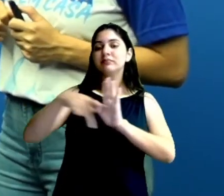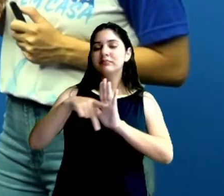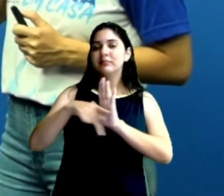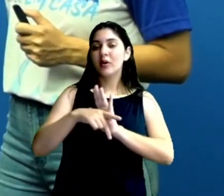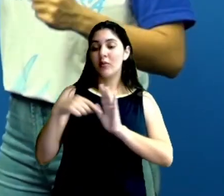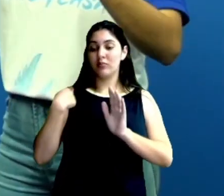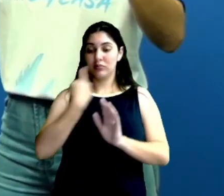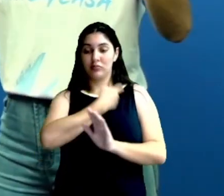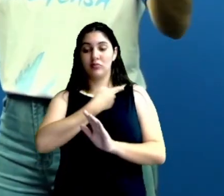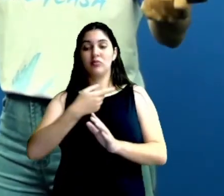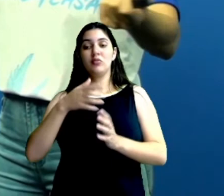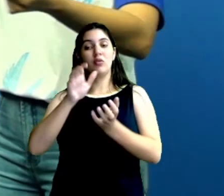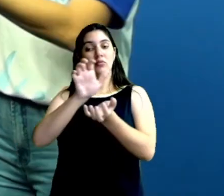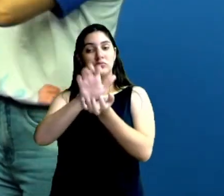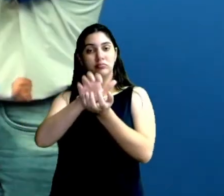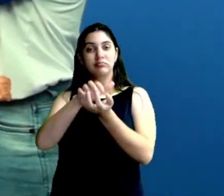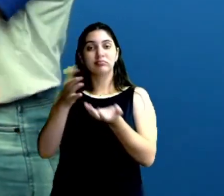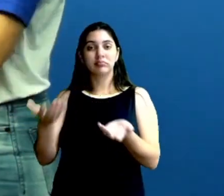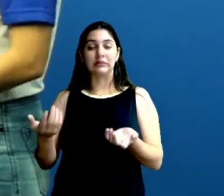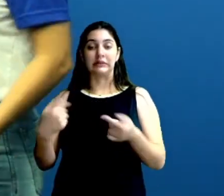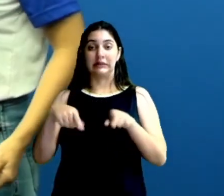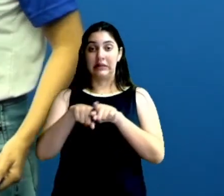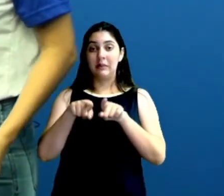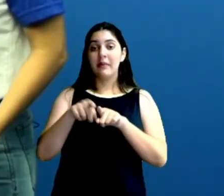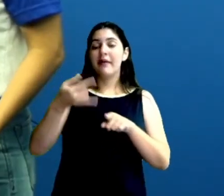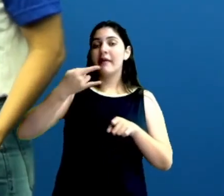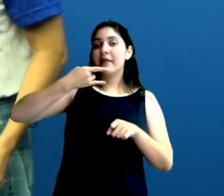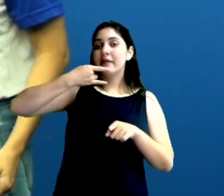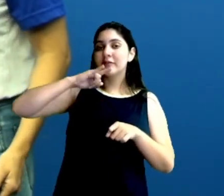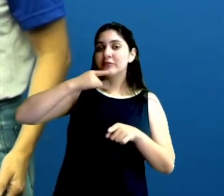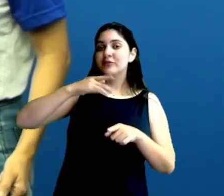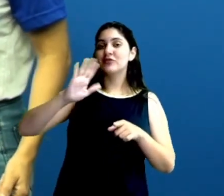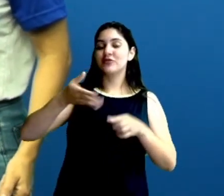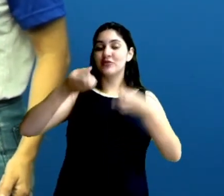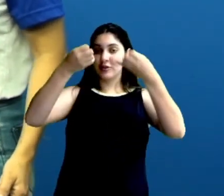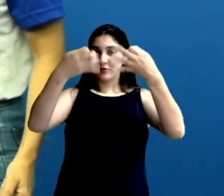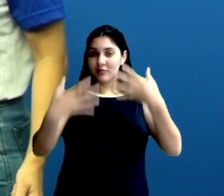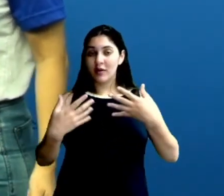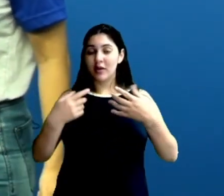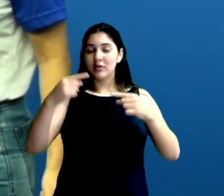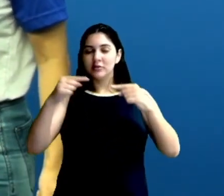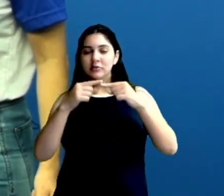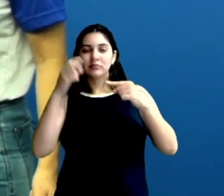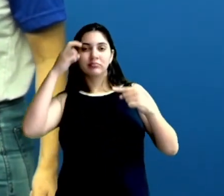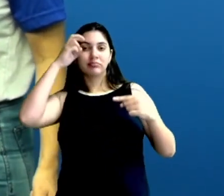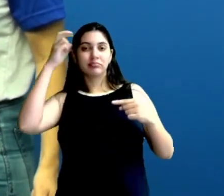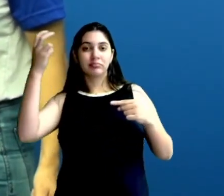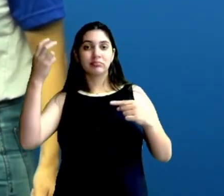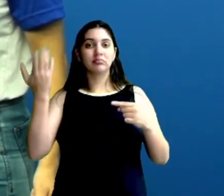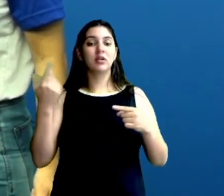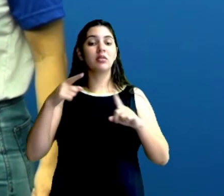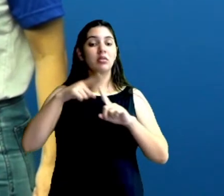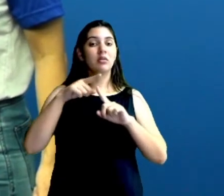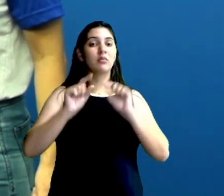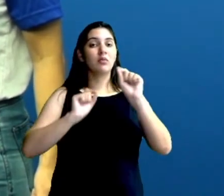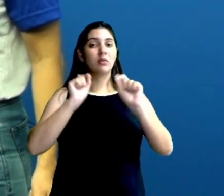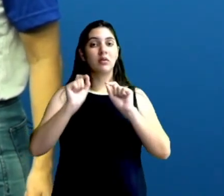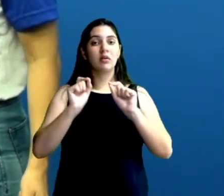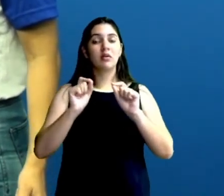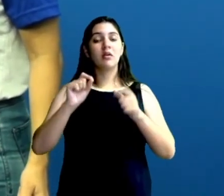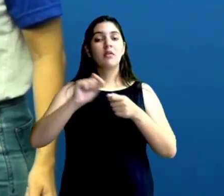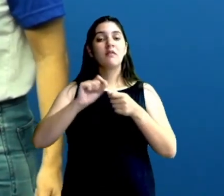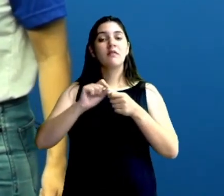nosso estado. Lembram da cachaça, como eu falei? Do ponto de vista cultural, isso são elementos